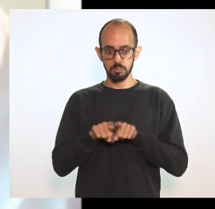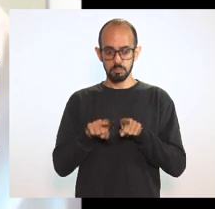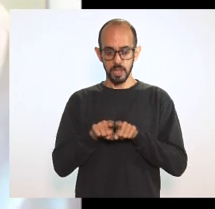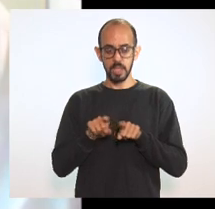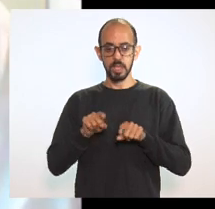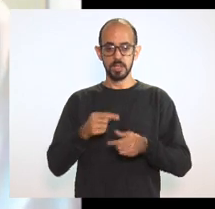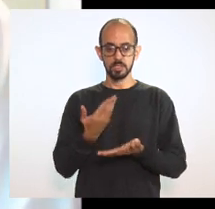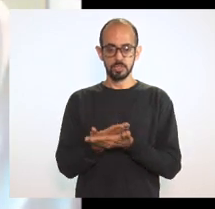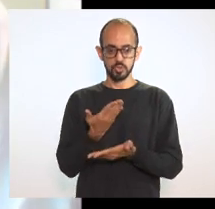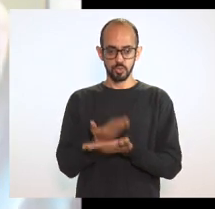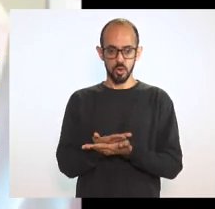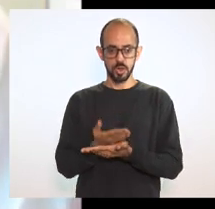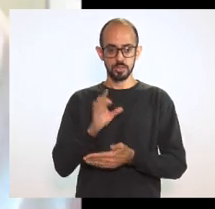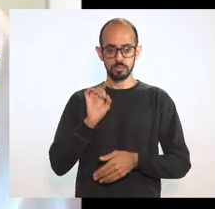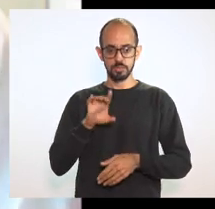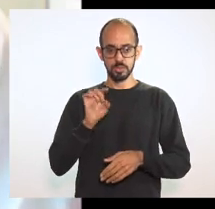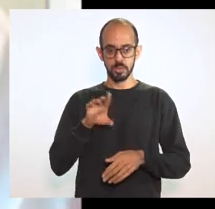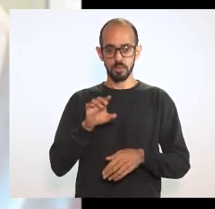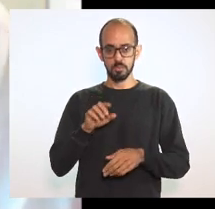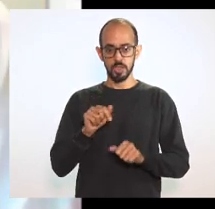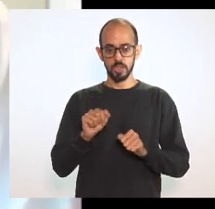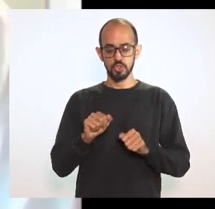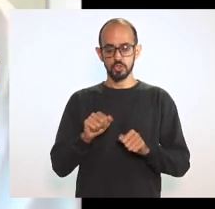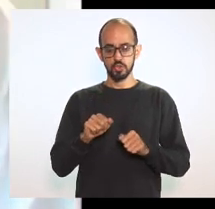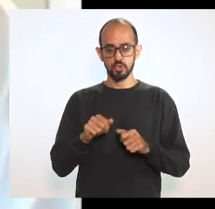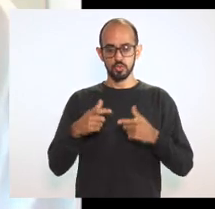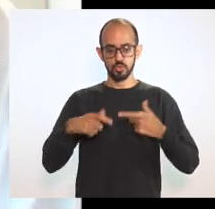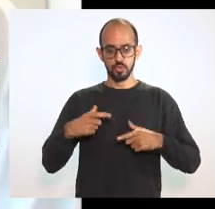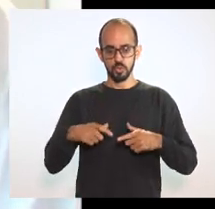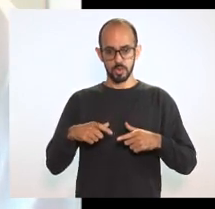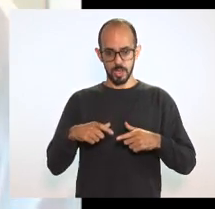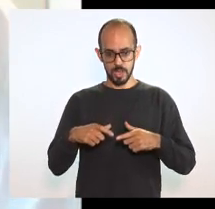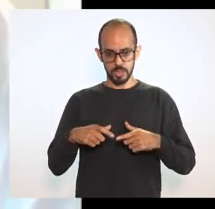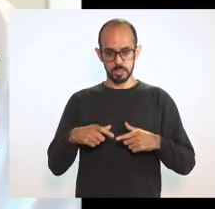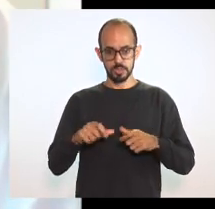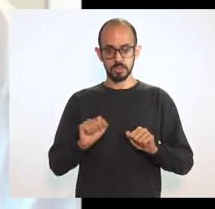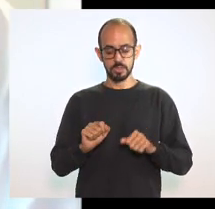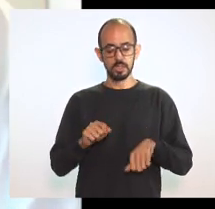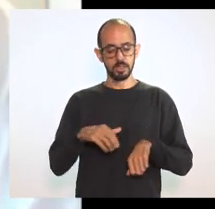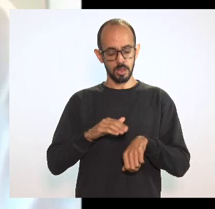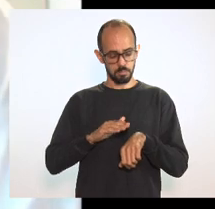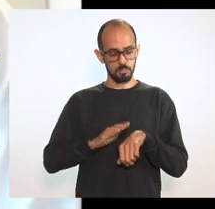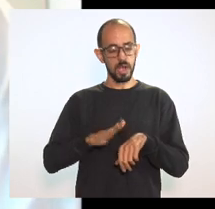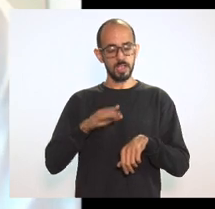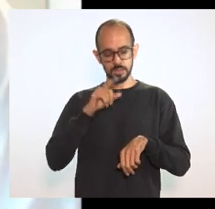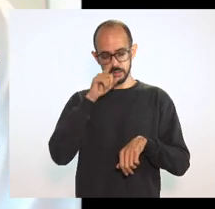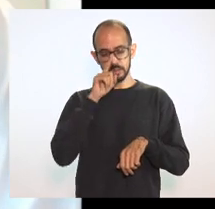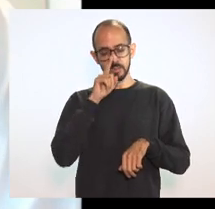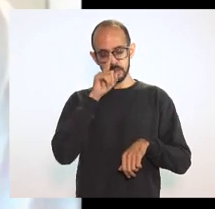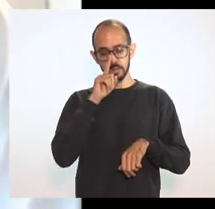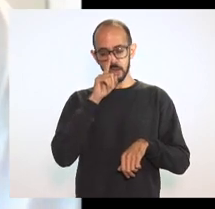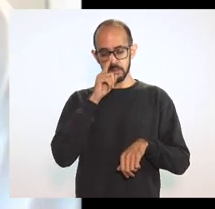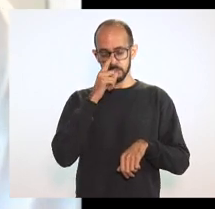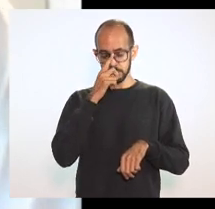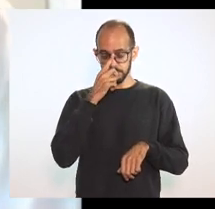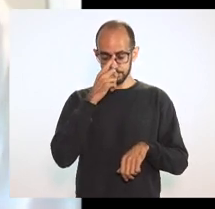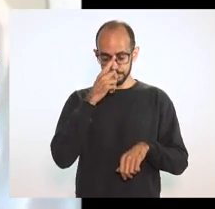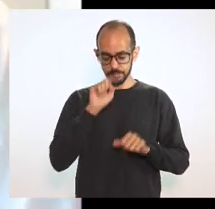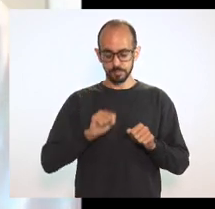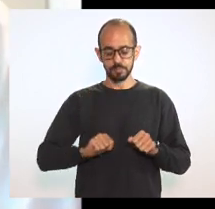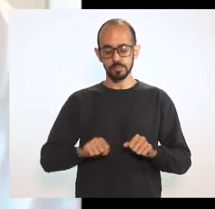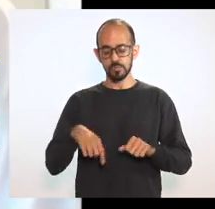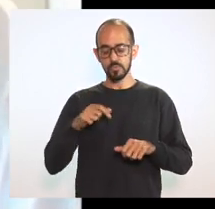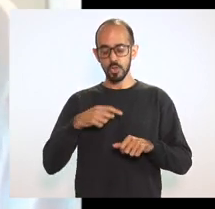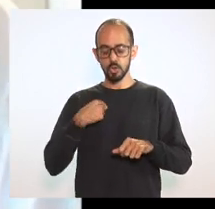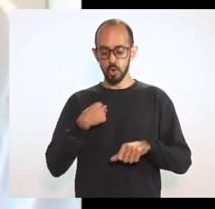especialmente nas regiões onde a situação de contágio fique mais crítica. A gente defende a vida, a gente defende a